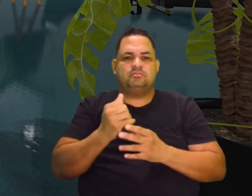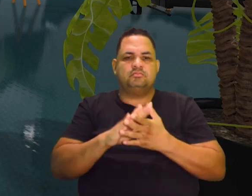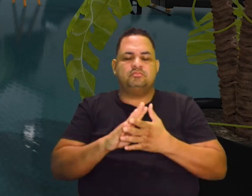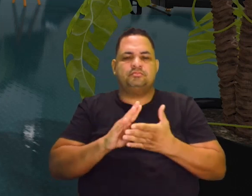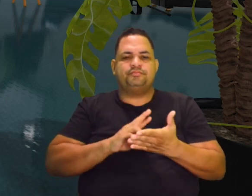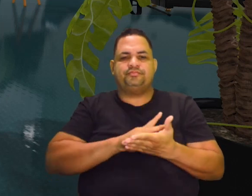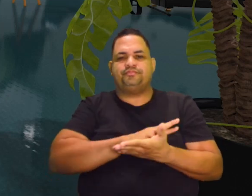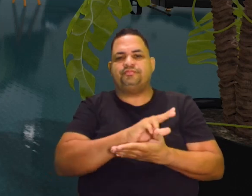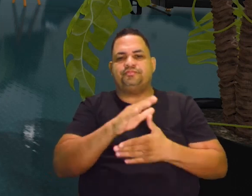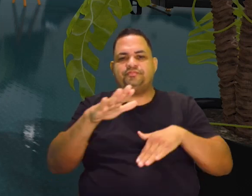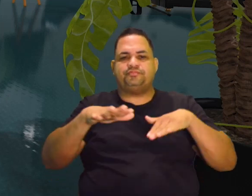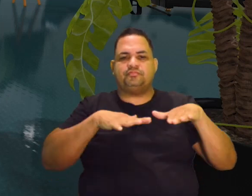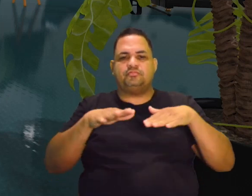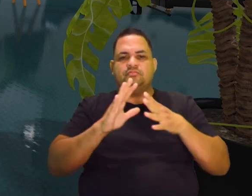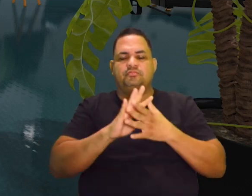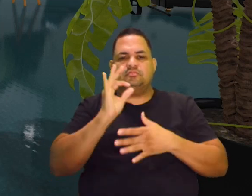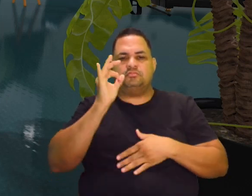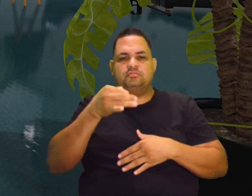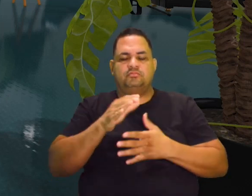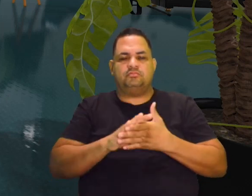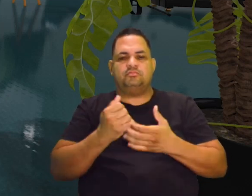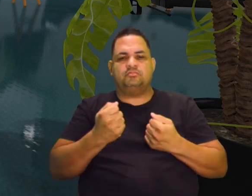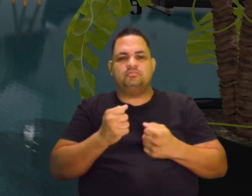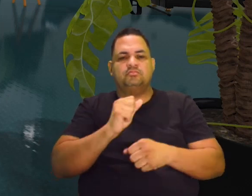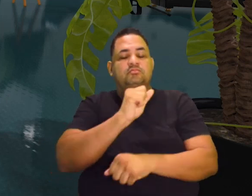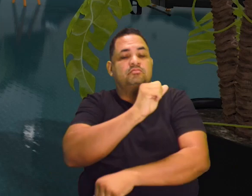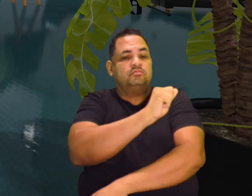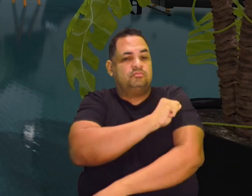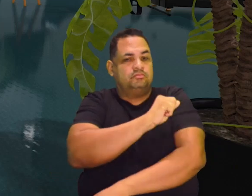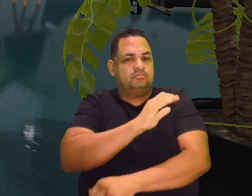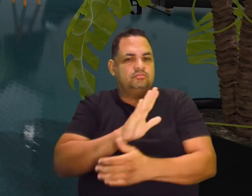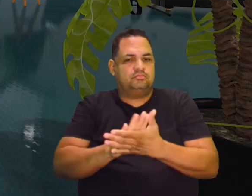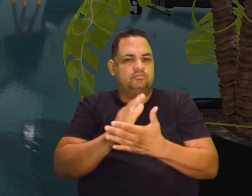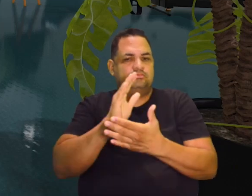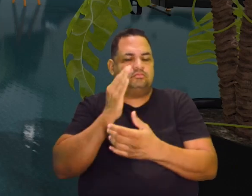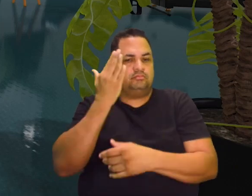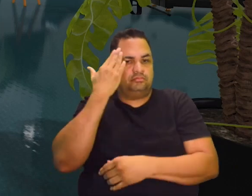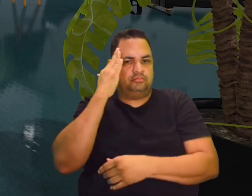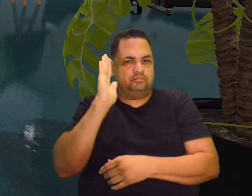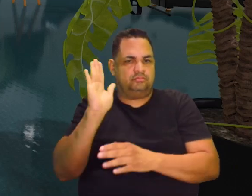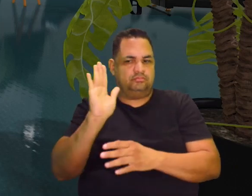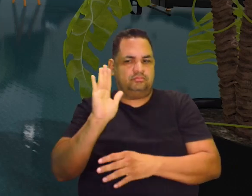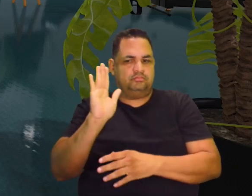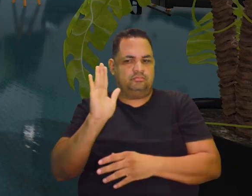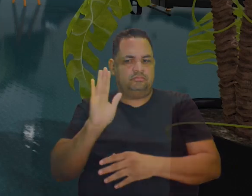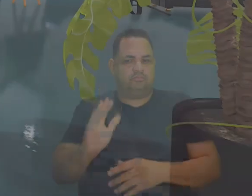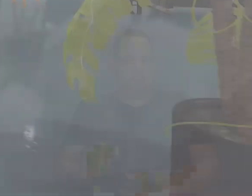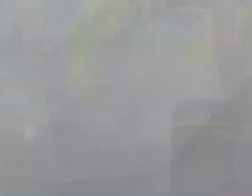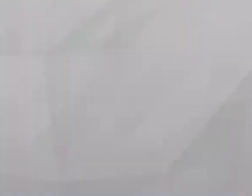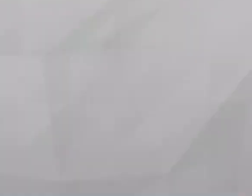movimentos. Certo, estudantes? Espero que vocês tenham compreendido e aguardo vocês na próxima aula. Até lá!